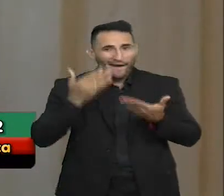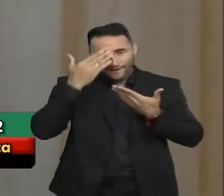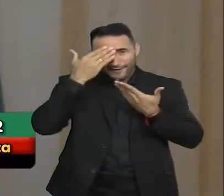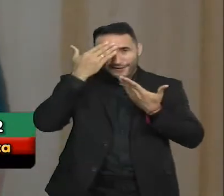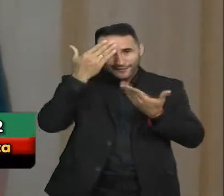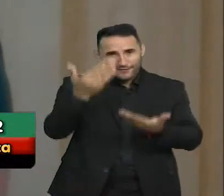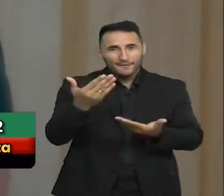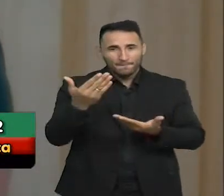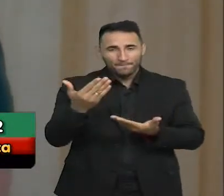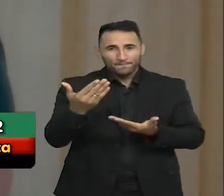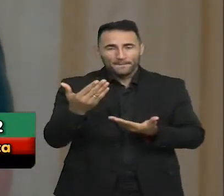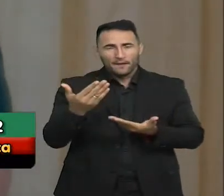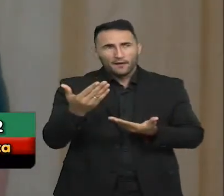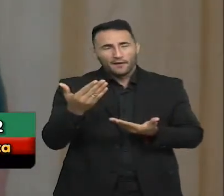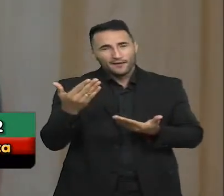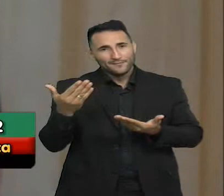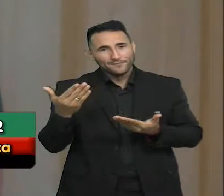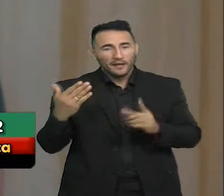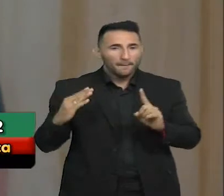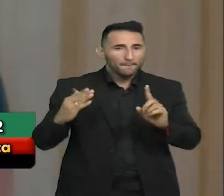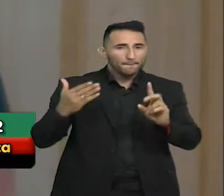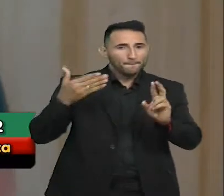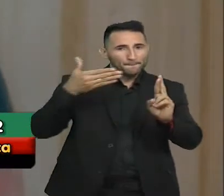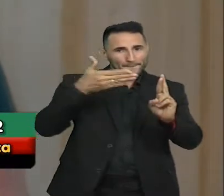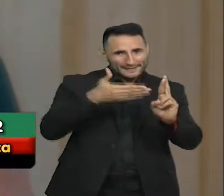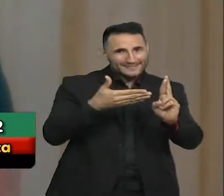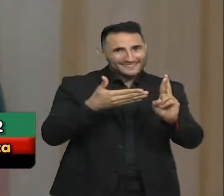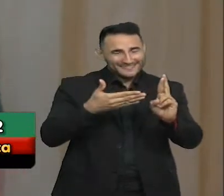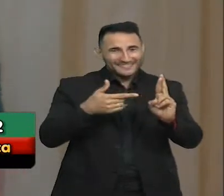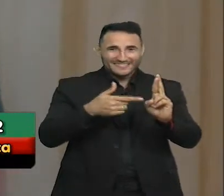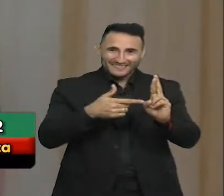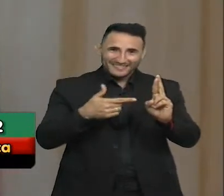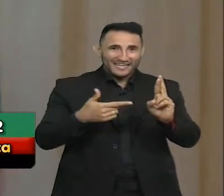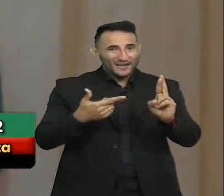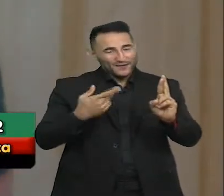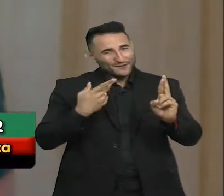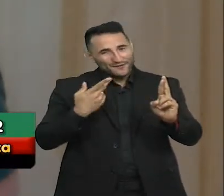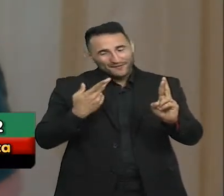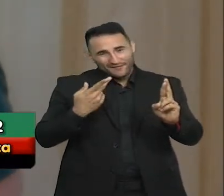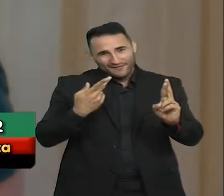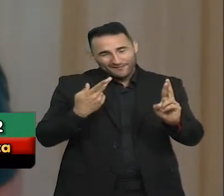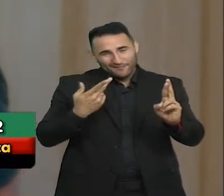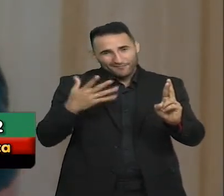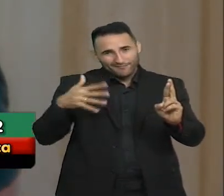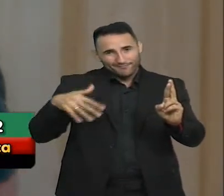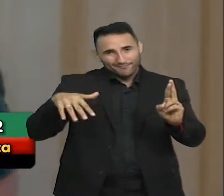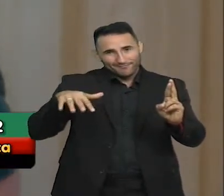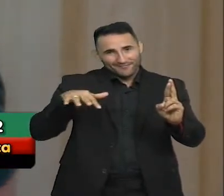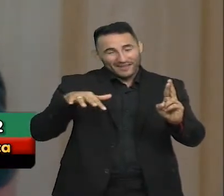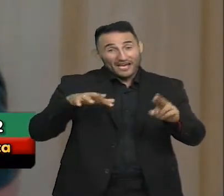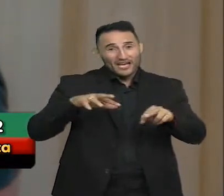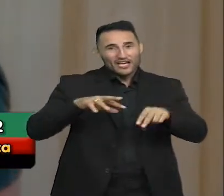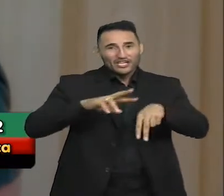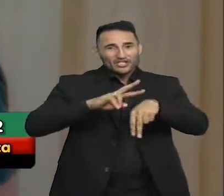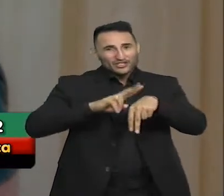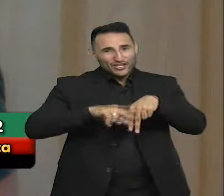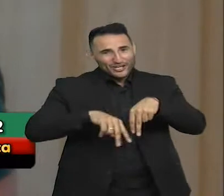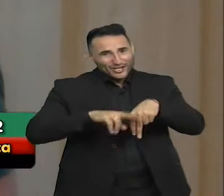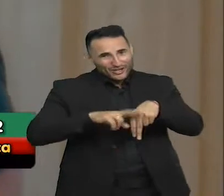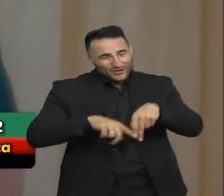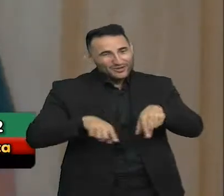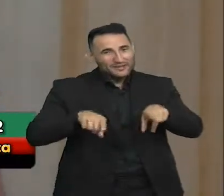agradecer a nossa representante, tanto no que diz, diz respeito ao gênero, né, mas também